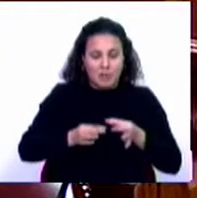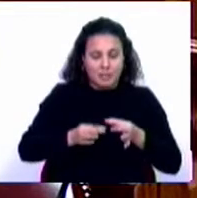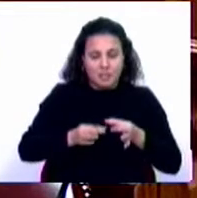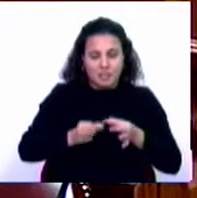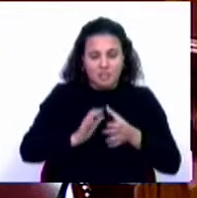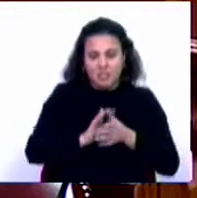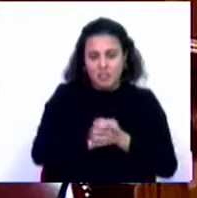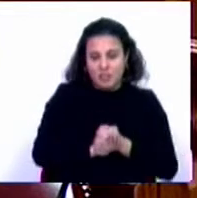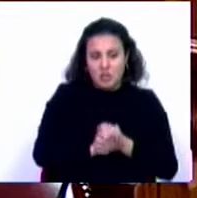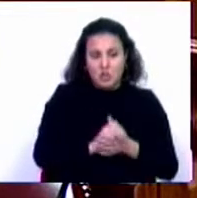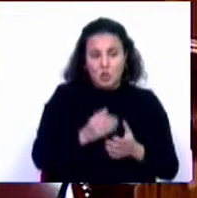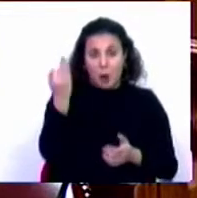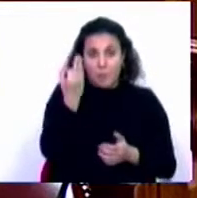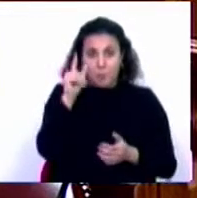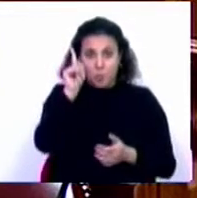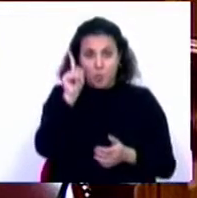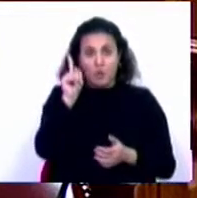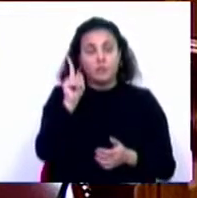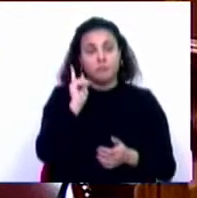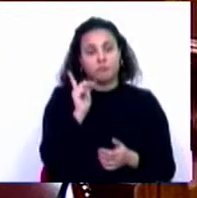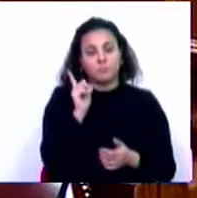uma senhora magistrada a declarar que tinha